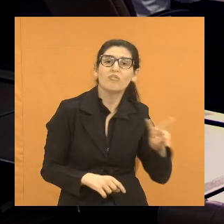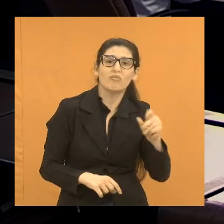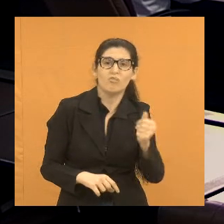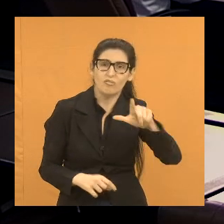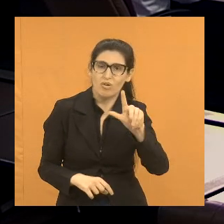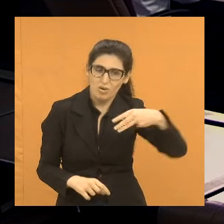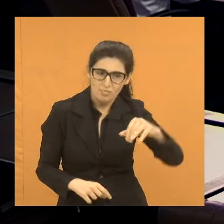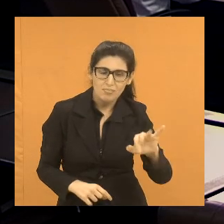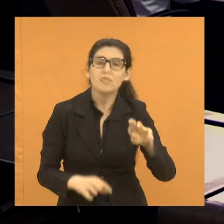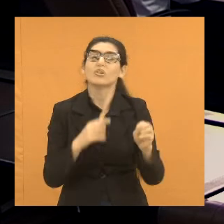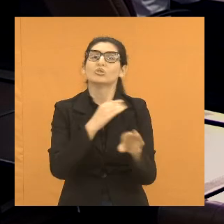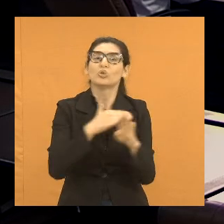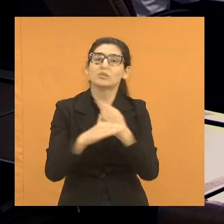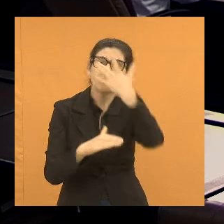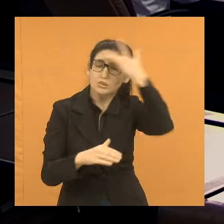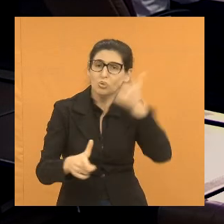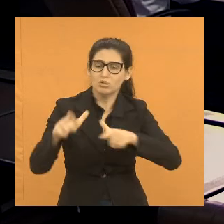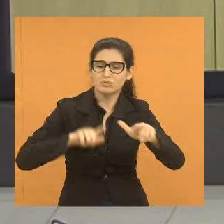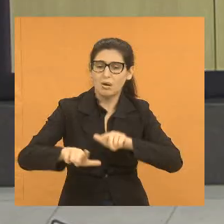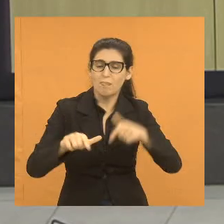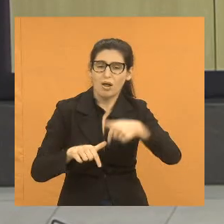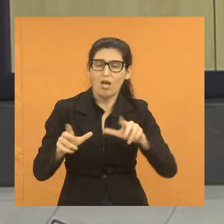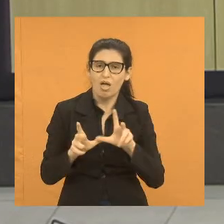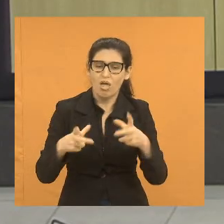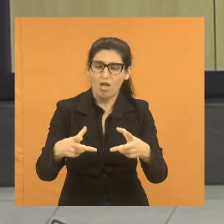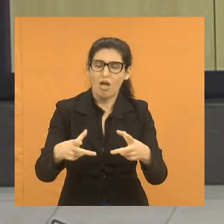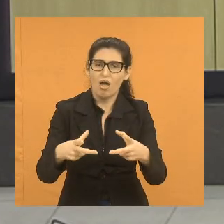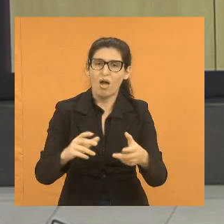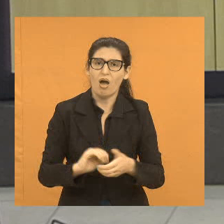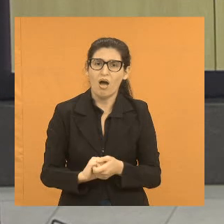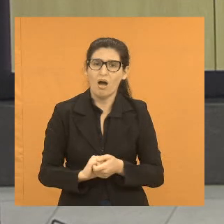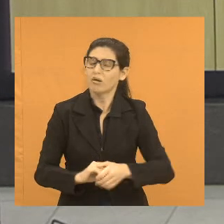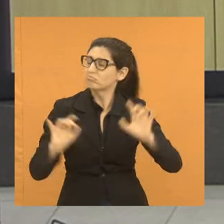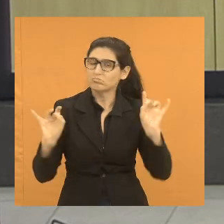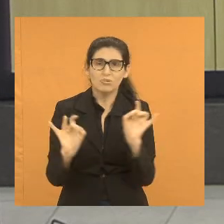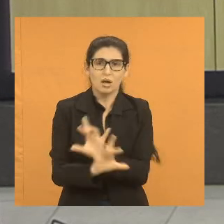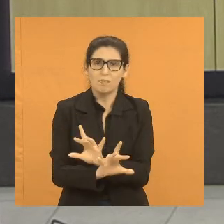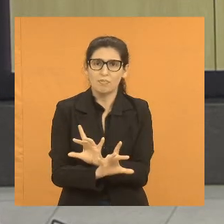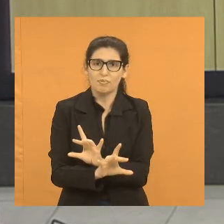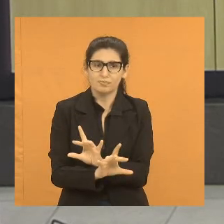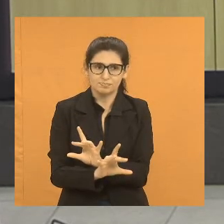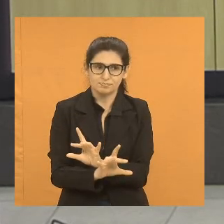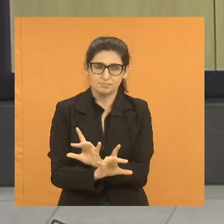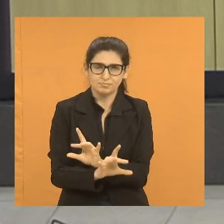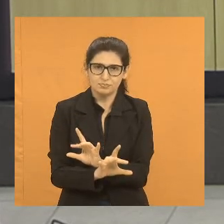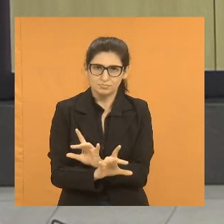os servidores desta casa. E sem mais